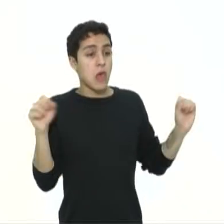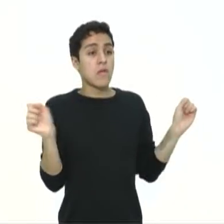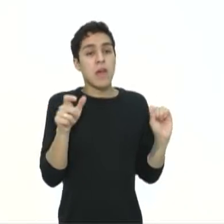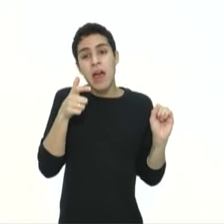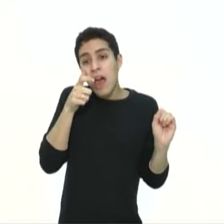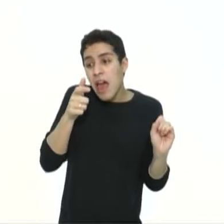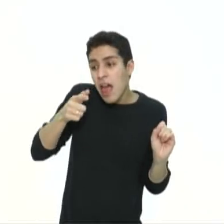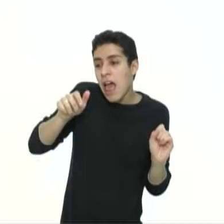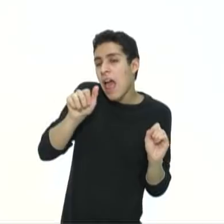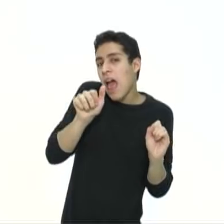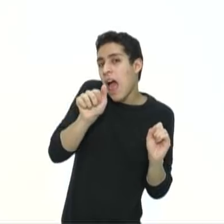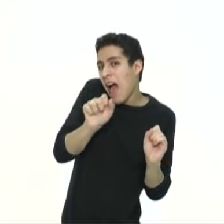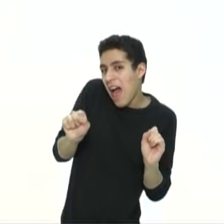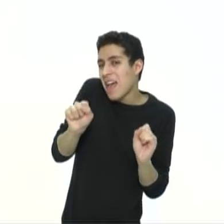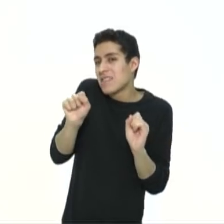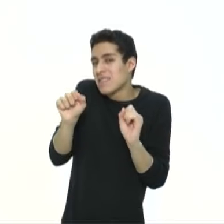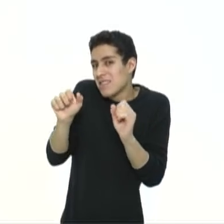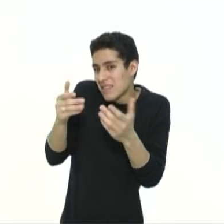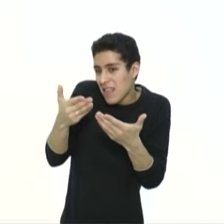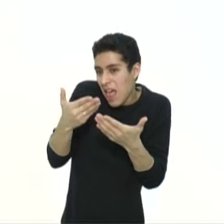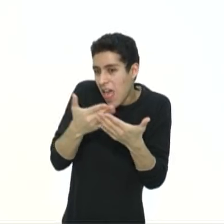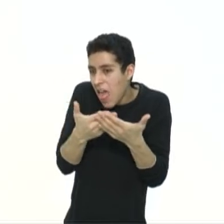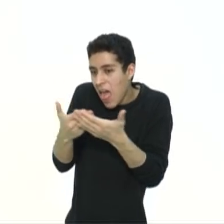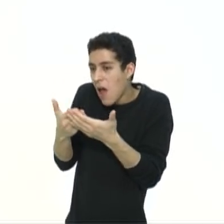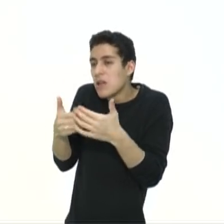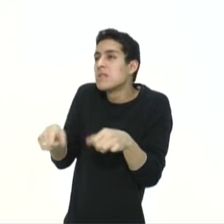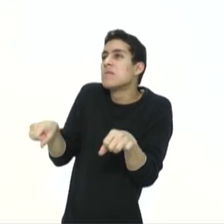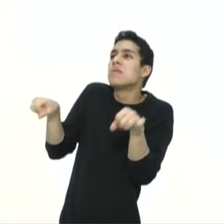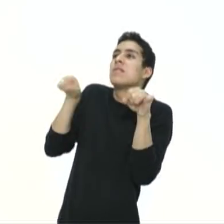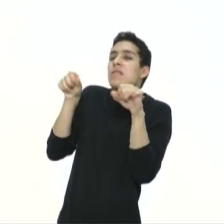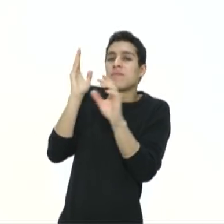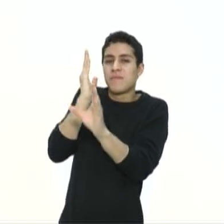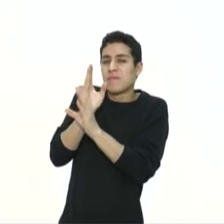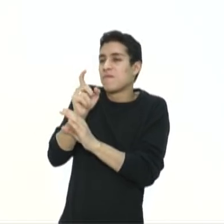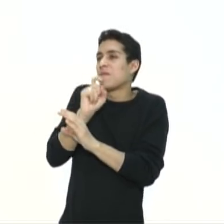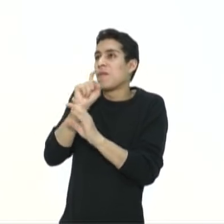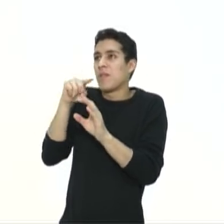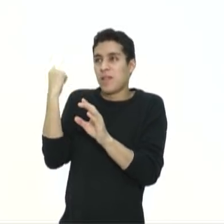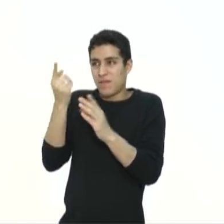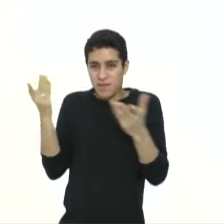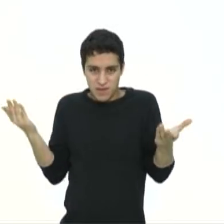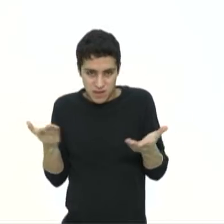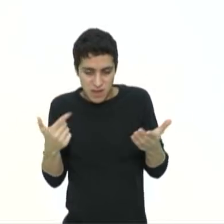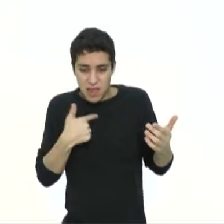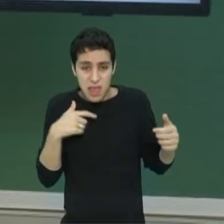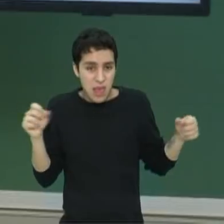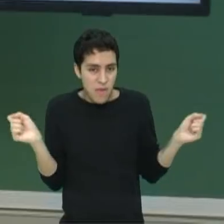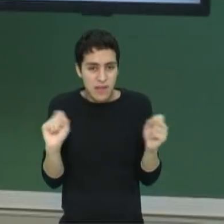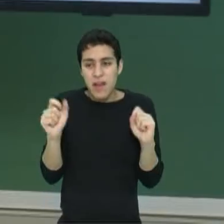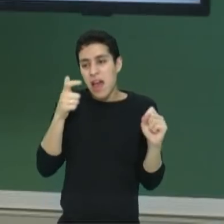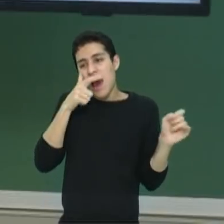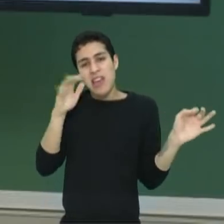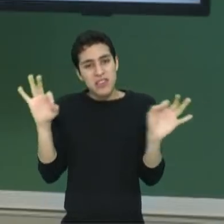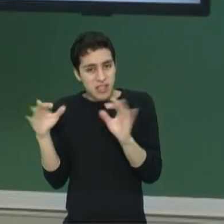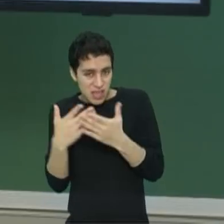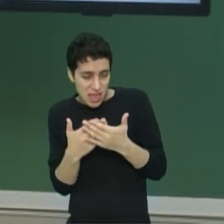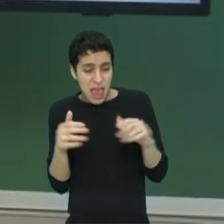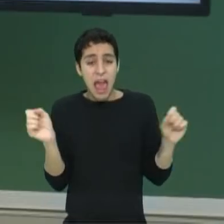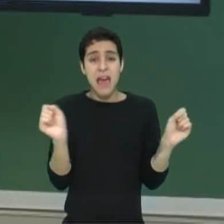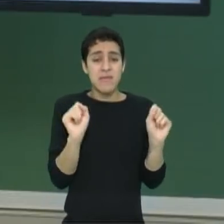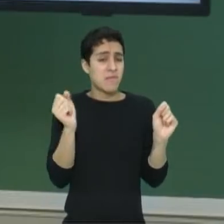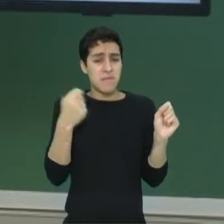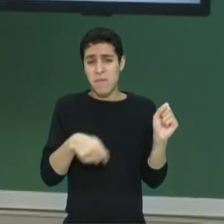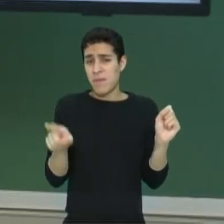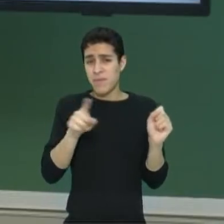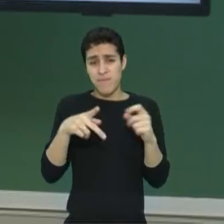aulas embaixo das cobertas nesse frio, né? Então eu adoro o quê? Assistir às aulas. O adorar não